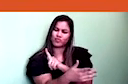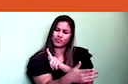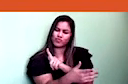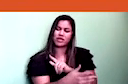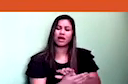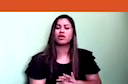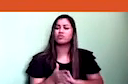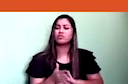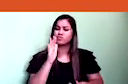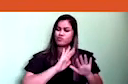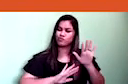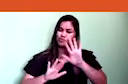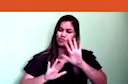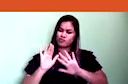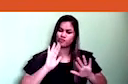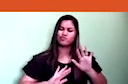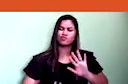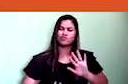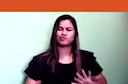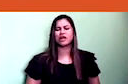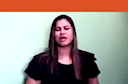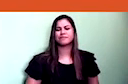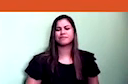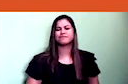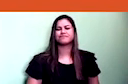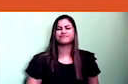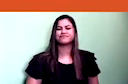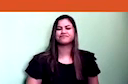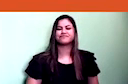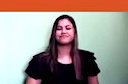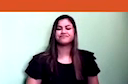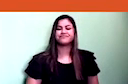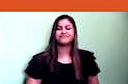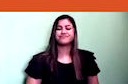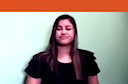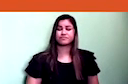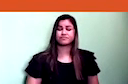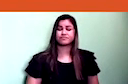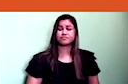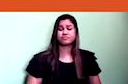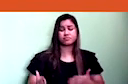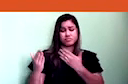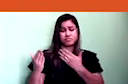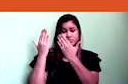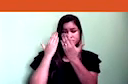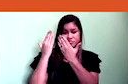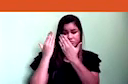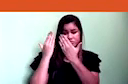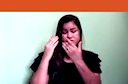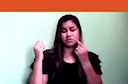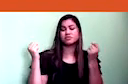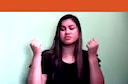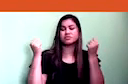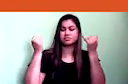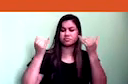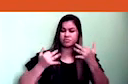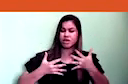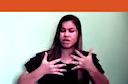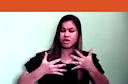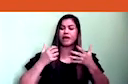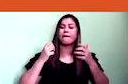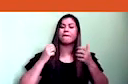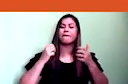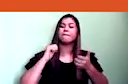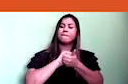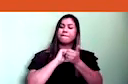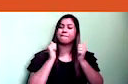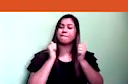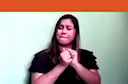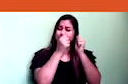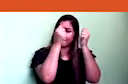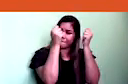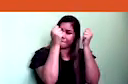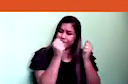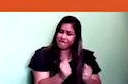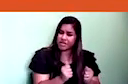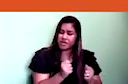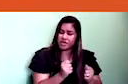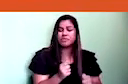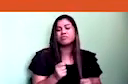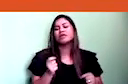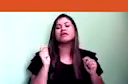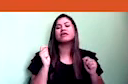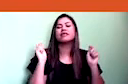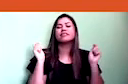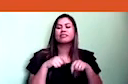dia, né? A psicologia, ela traz que a resiliência, né, ela ajuda, né, a